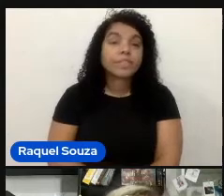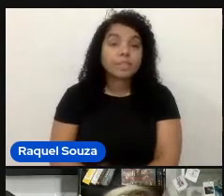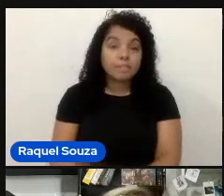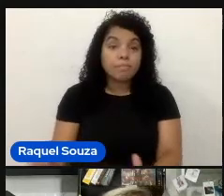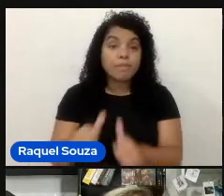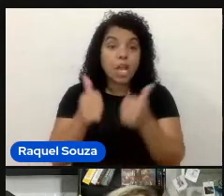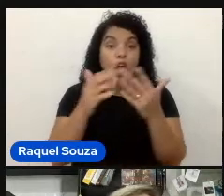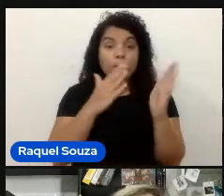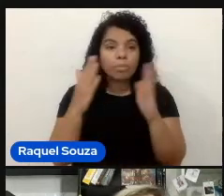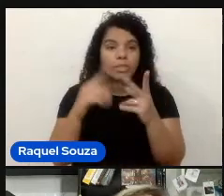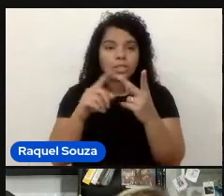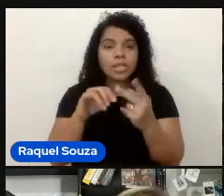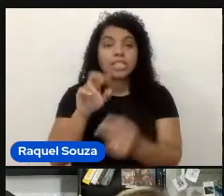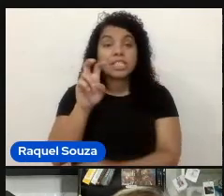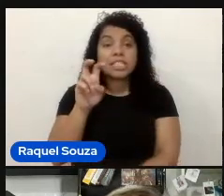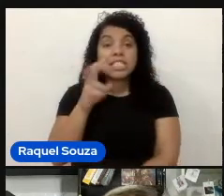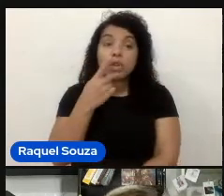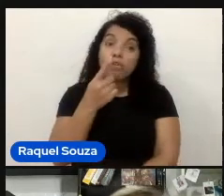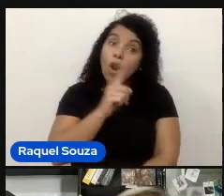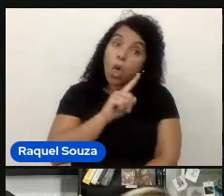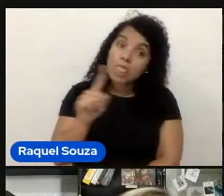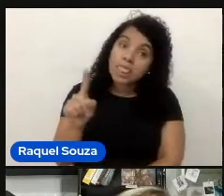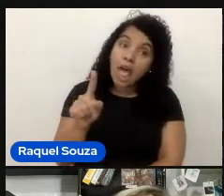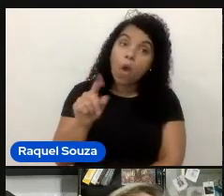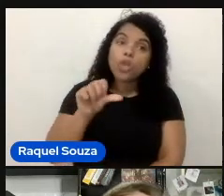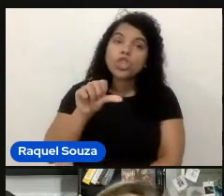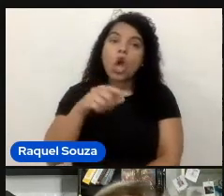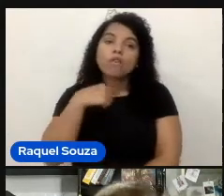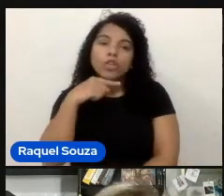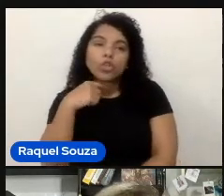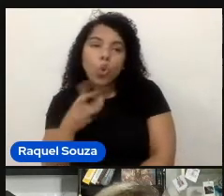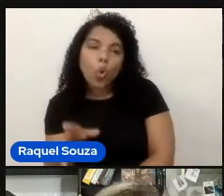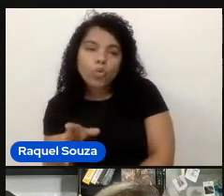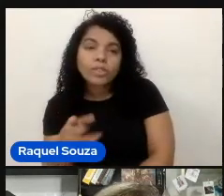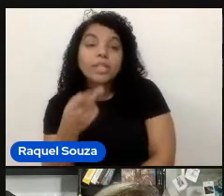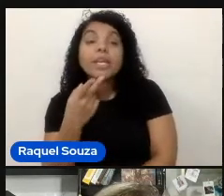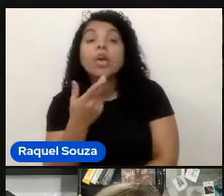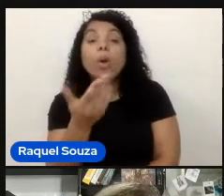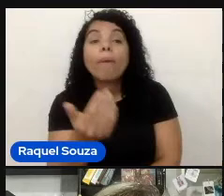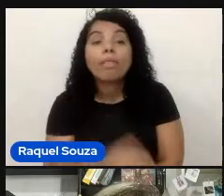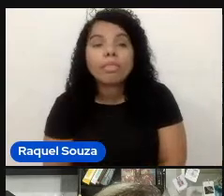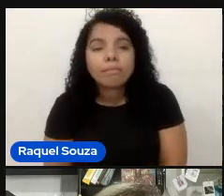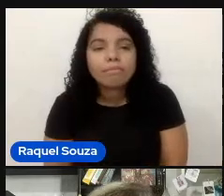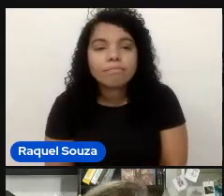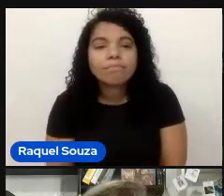testes. 5 votos não e 9 tenho dúvidas. Quem comenta aí?